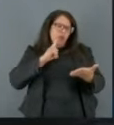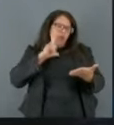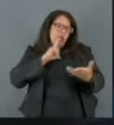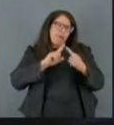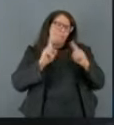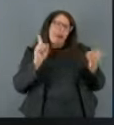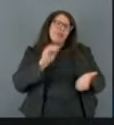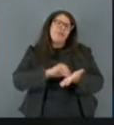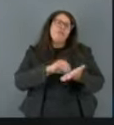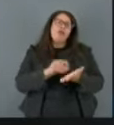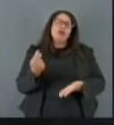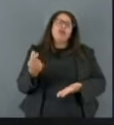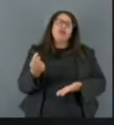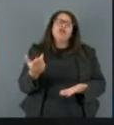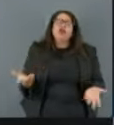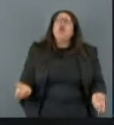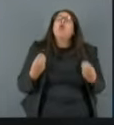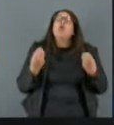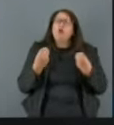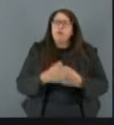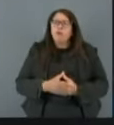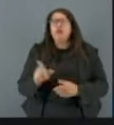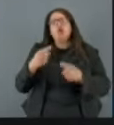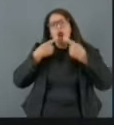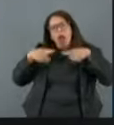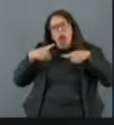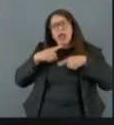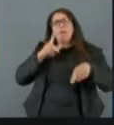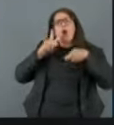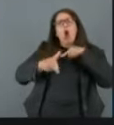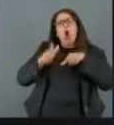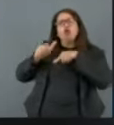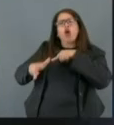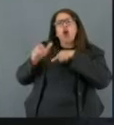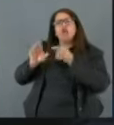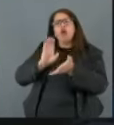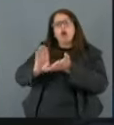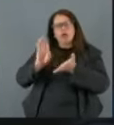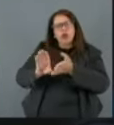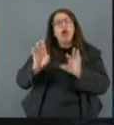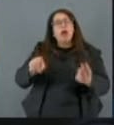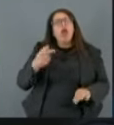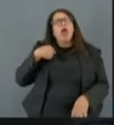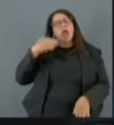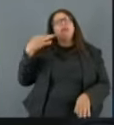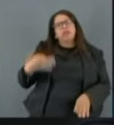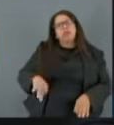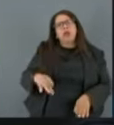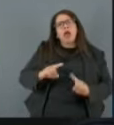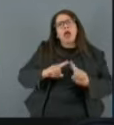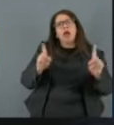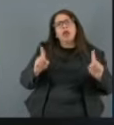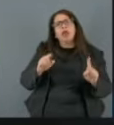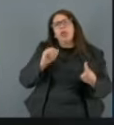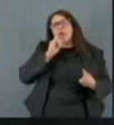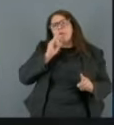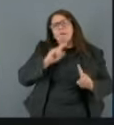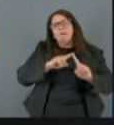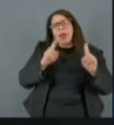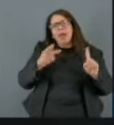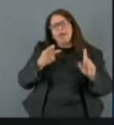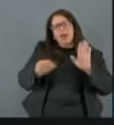dinheiro. Inclusive, Vossa Excelência mesmo reclamou do corte orçamentário, e ao meu ver reclama com razão, quanto a esse ponto. Mas na PEC